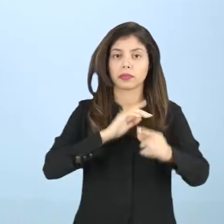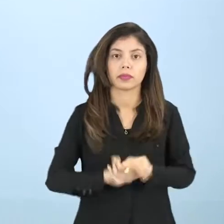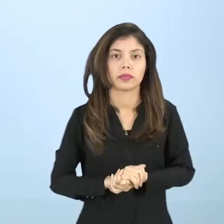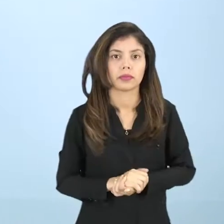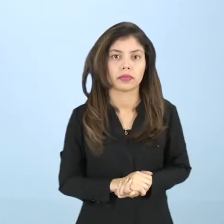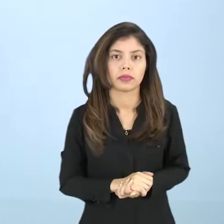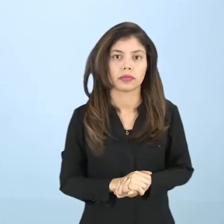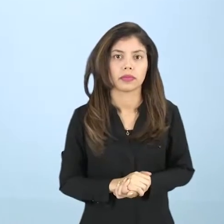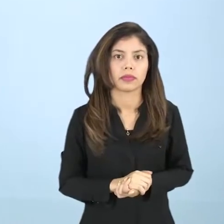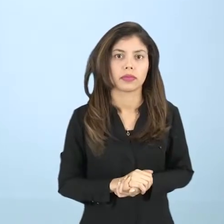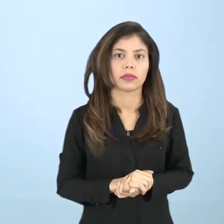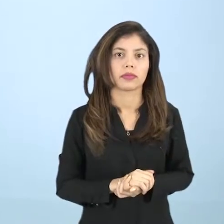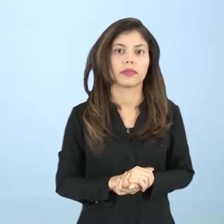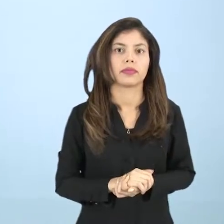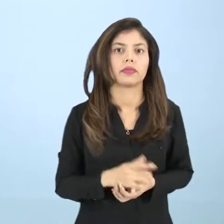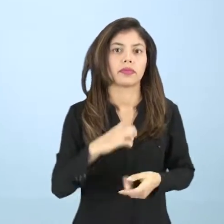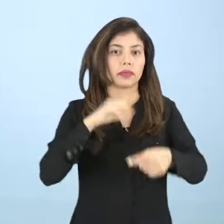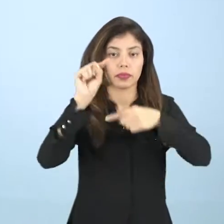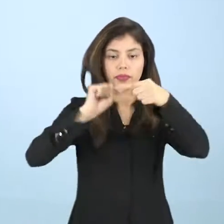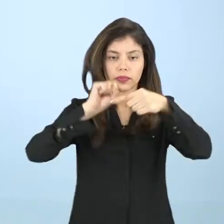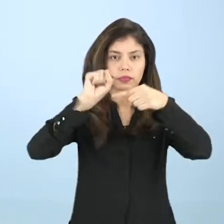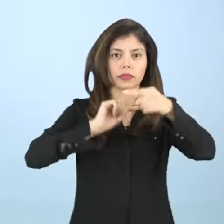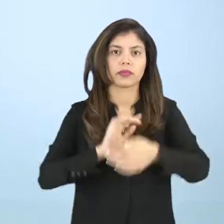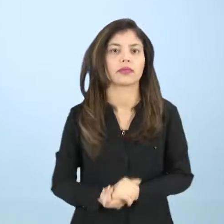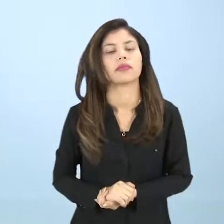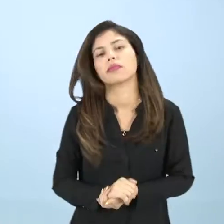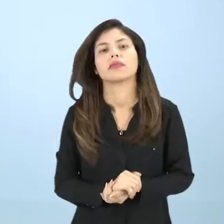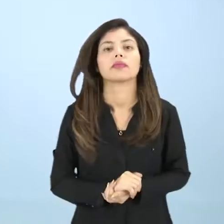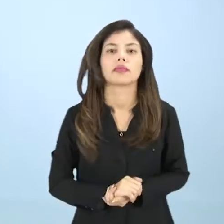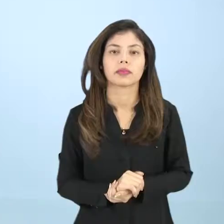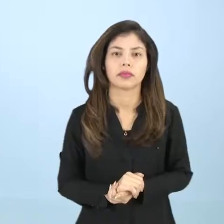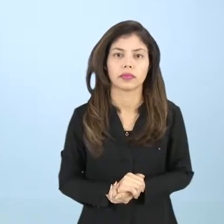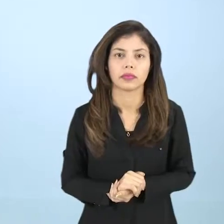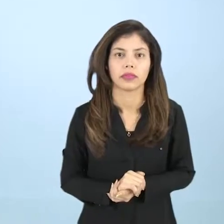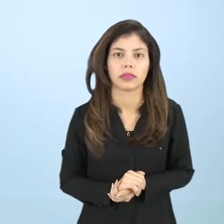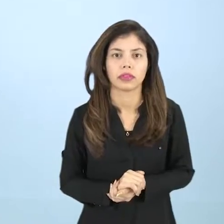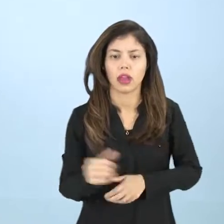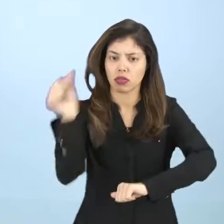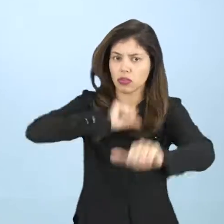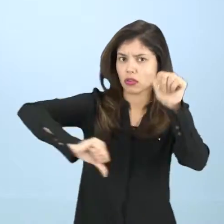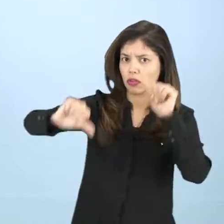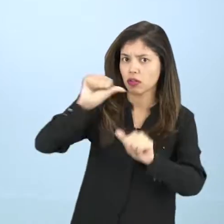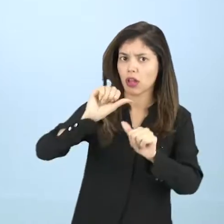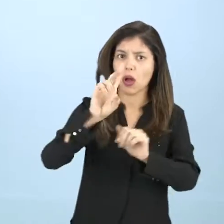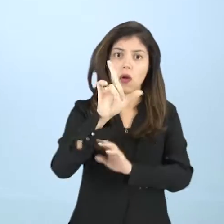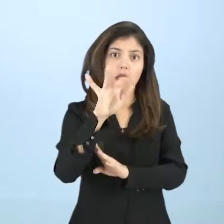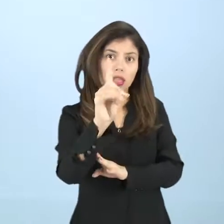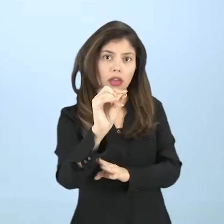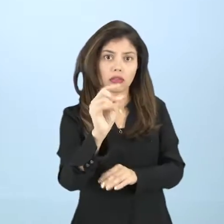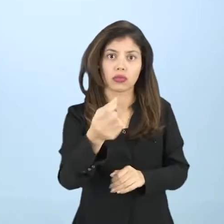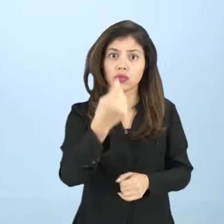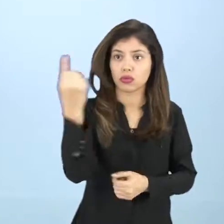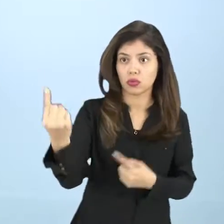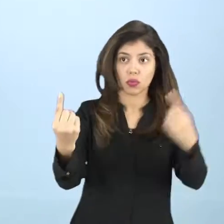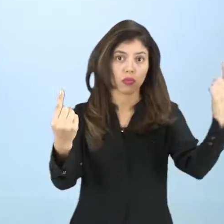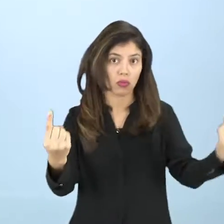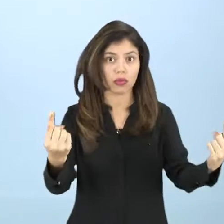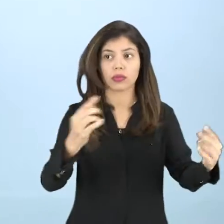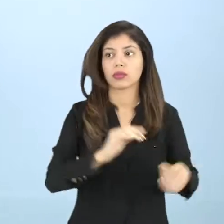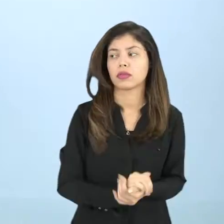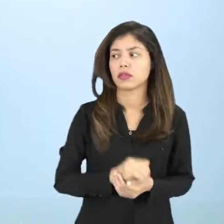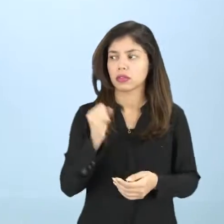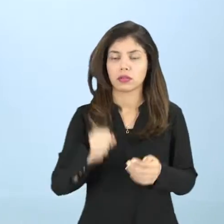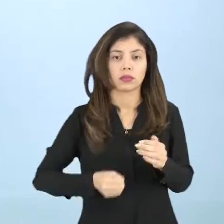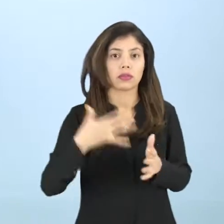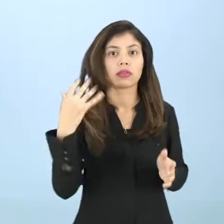multiplicar, em que nós vamos ter que dividir, em que nós vamos ter que inverter o lado de reagente em produto. E aqui